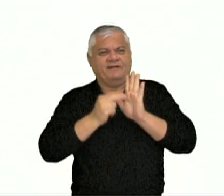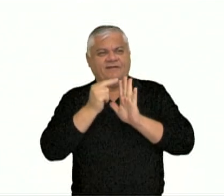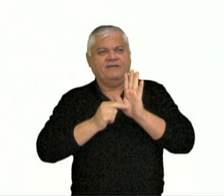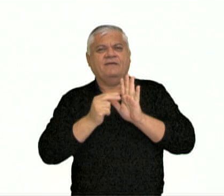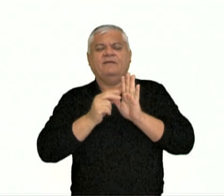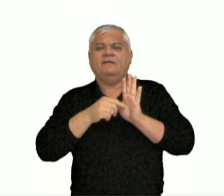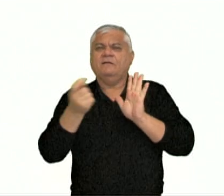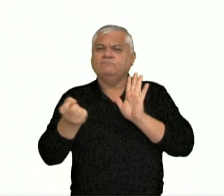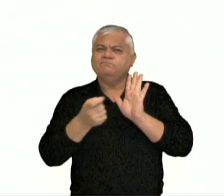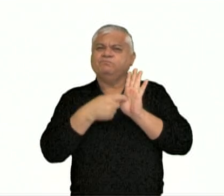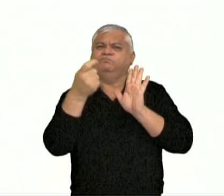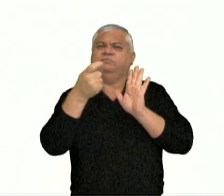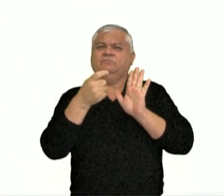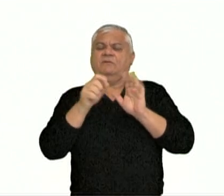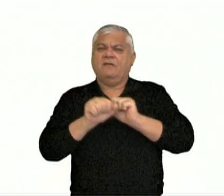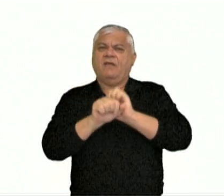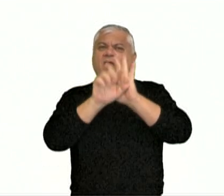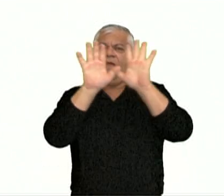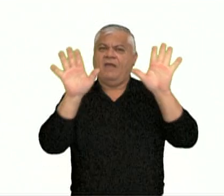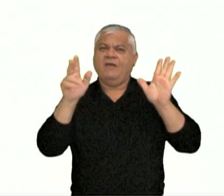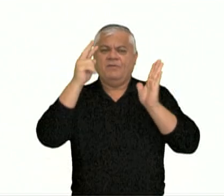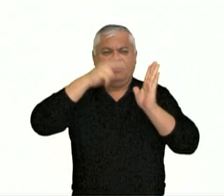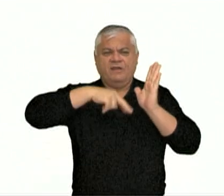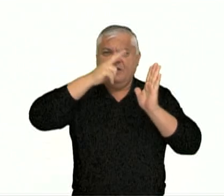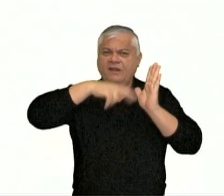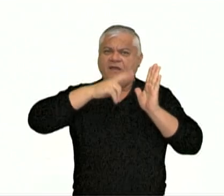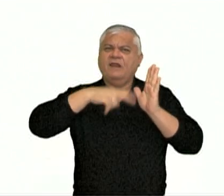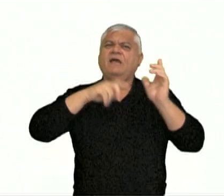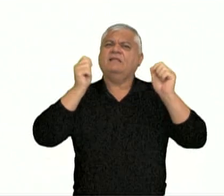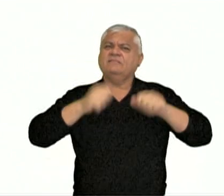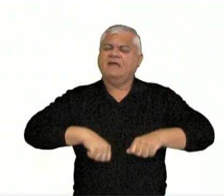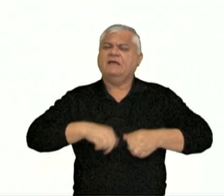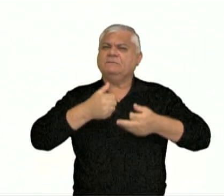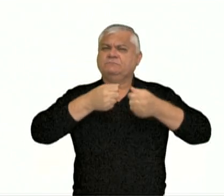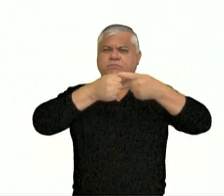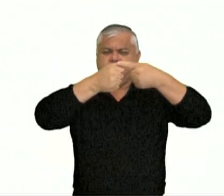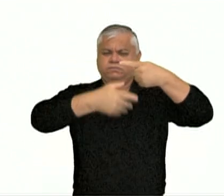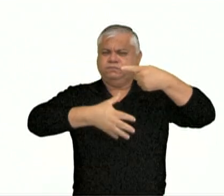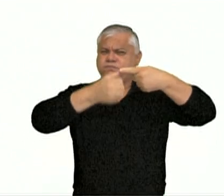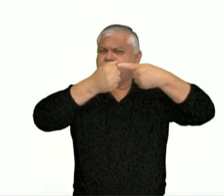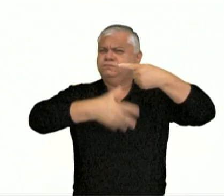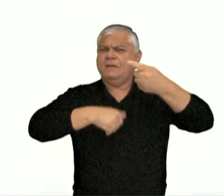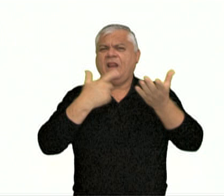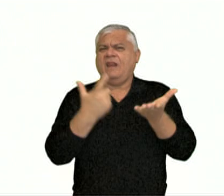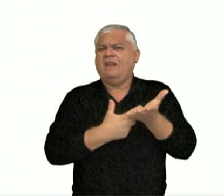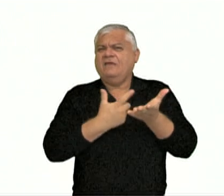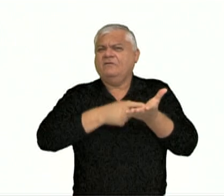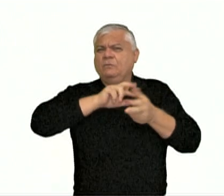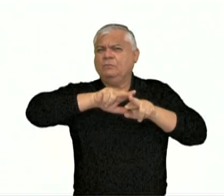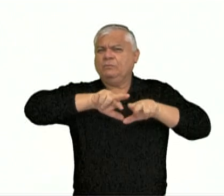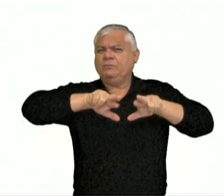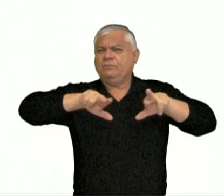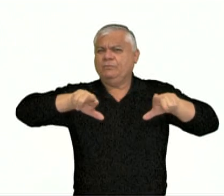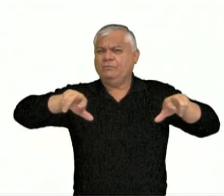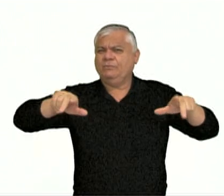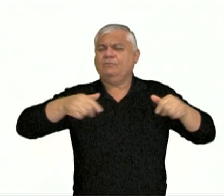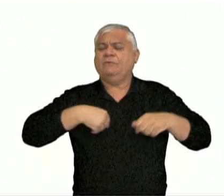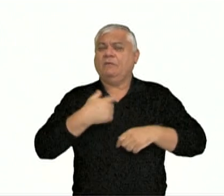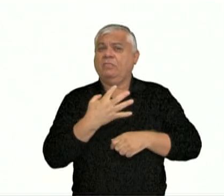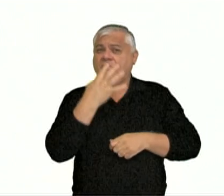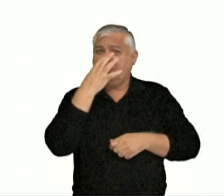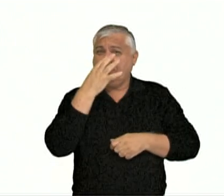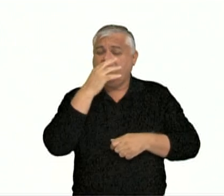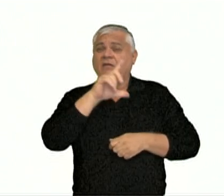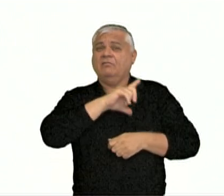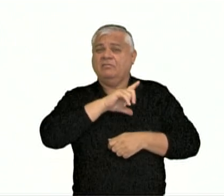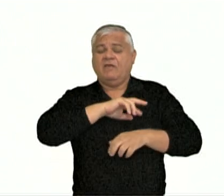o Baixe Livros e veja as obras clássicas que tem aí do nosso conteúdo, Você vai se admirar com a